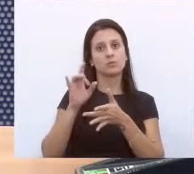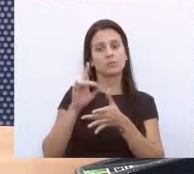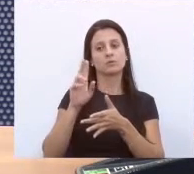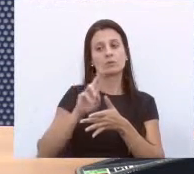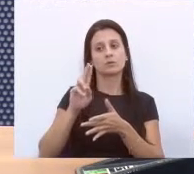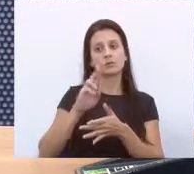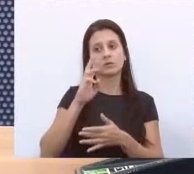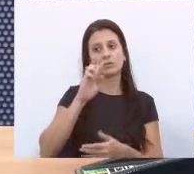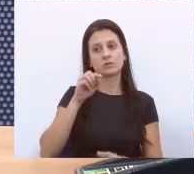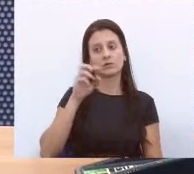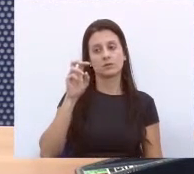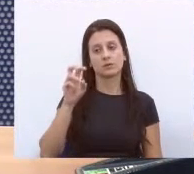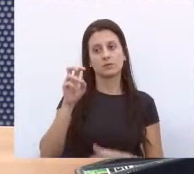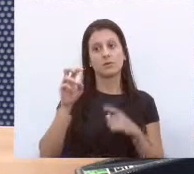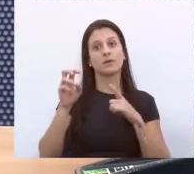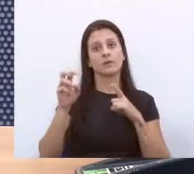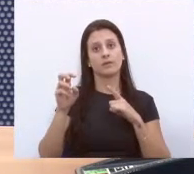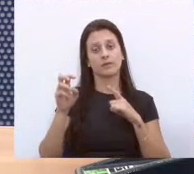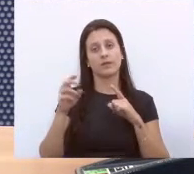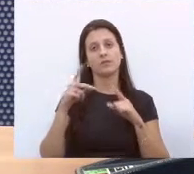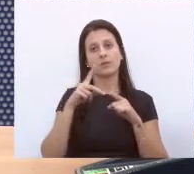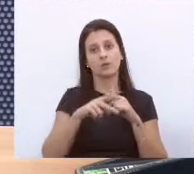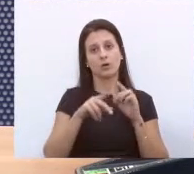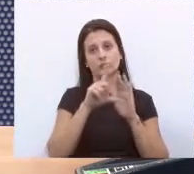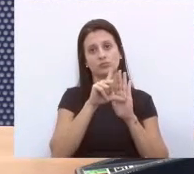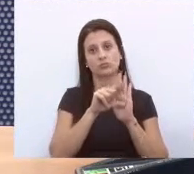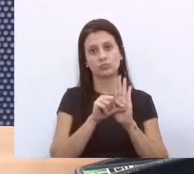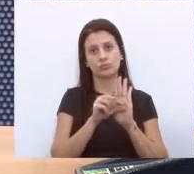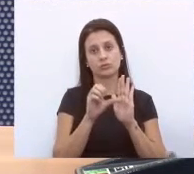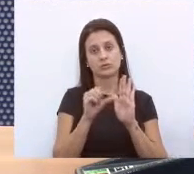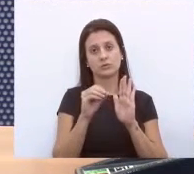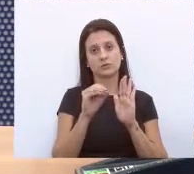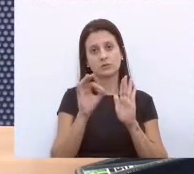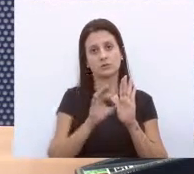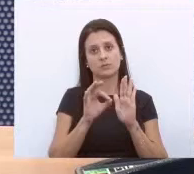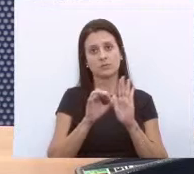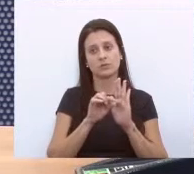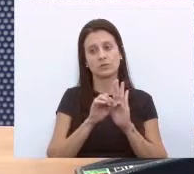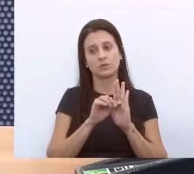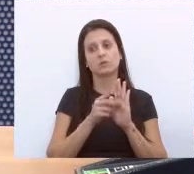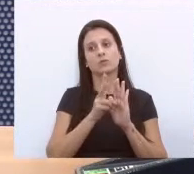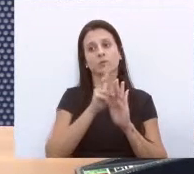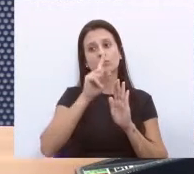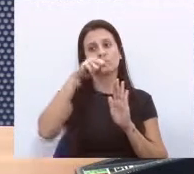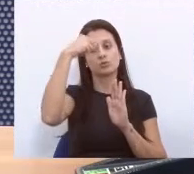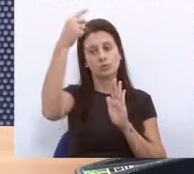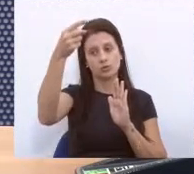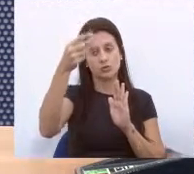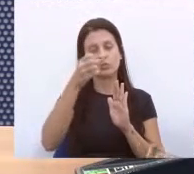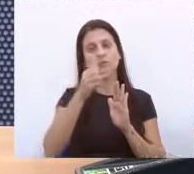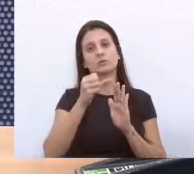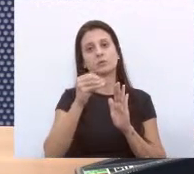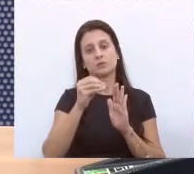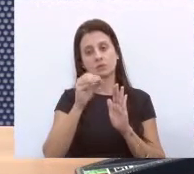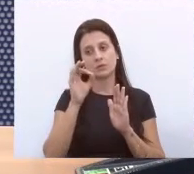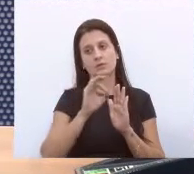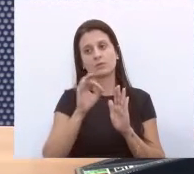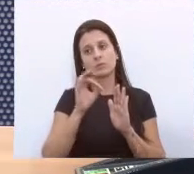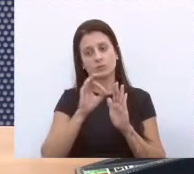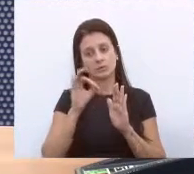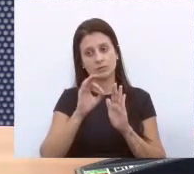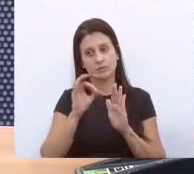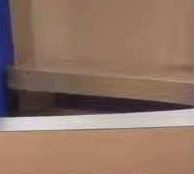houve um corte de 60 por cento neste ano e esse corte se mantém para o ano que vem 60% do nosso